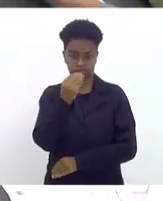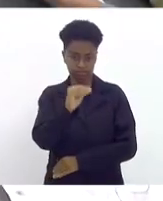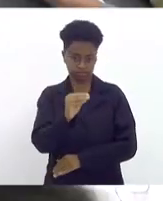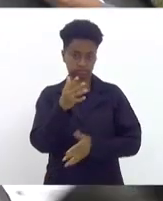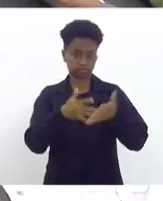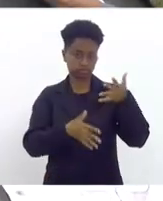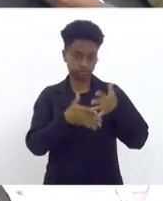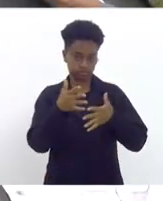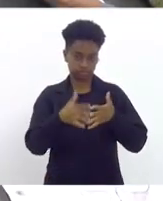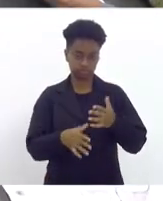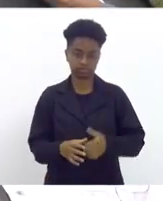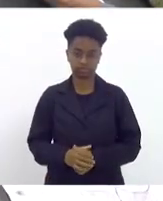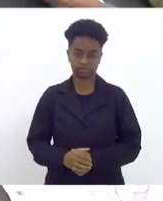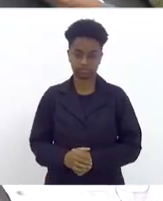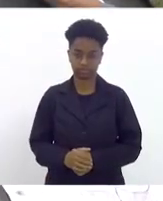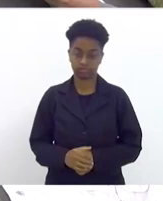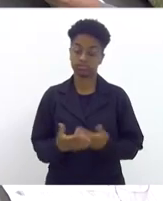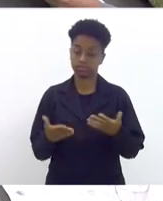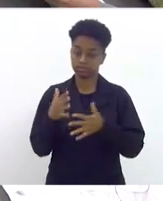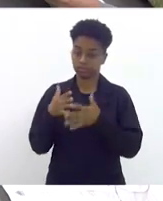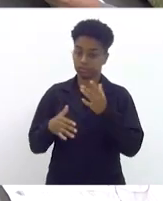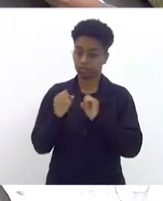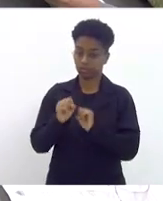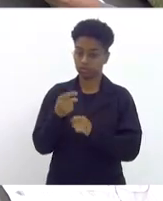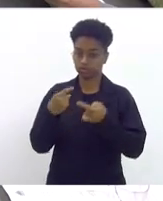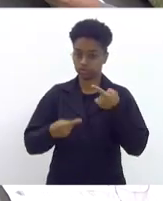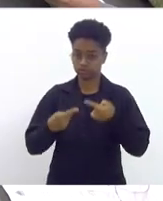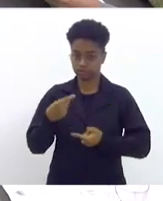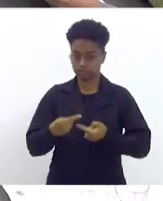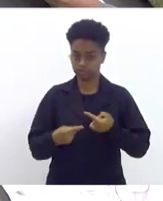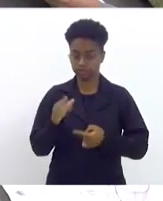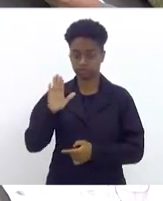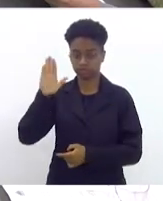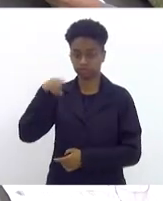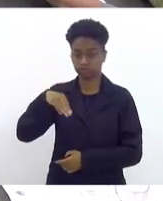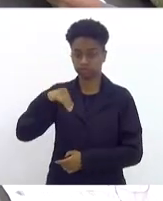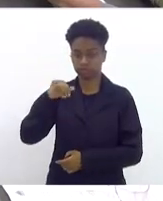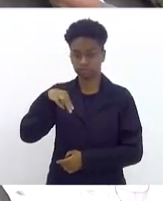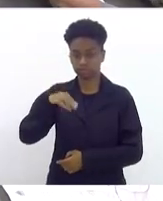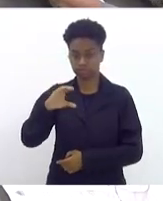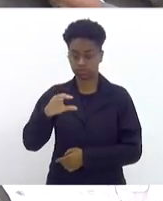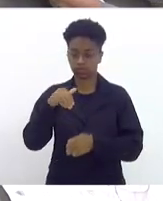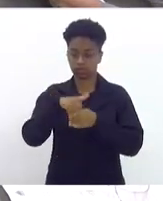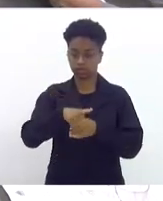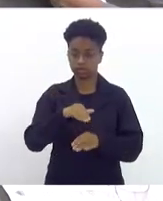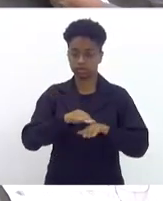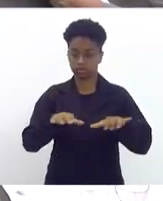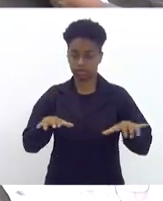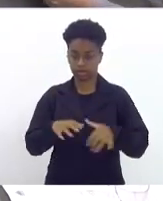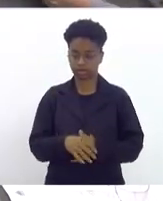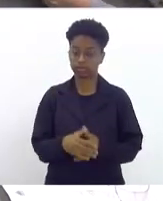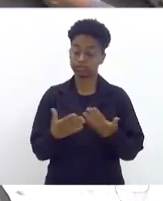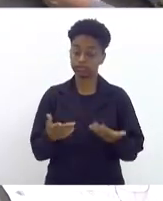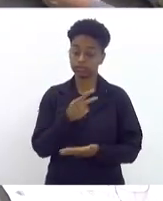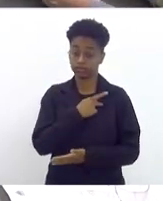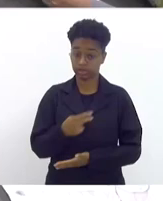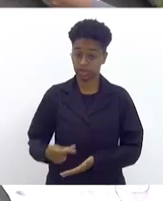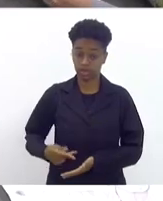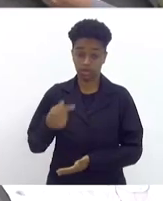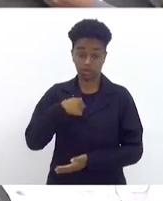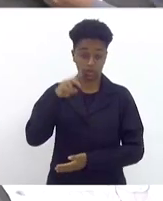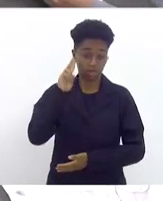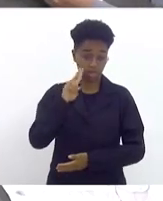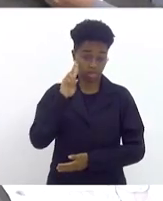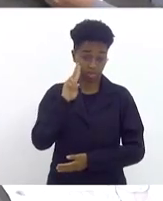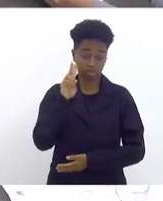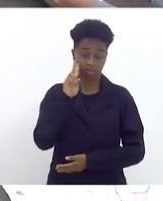sobre os dentes pela predicabilidade em discussão permitida Presidente Eu lembro que